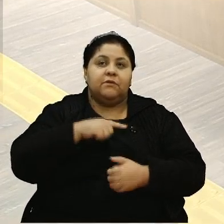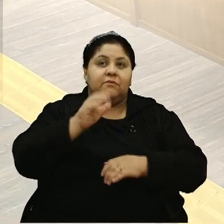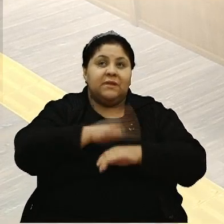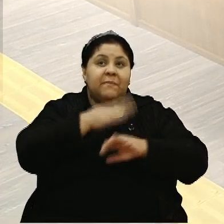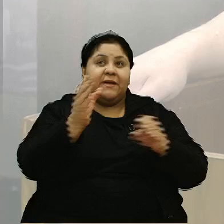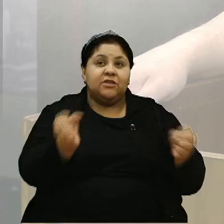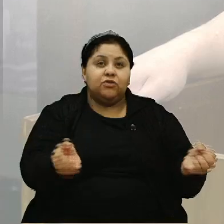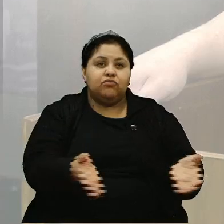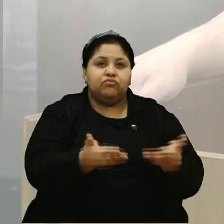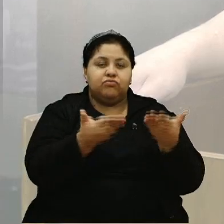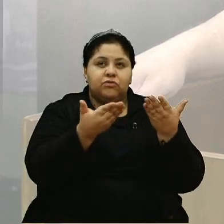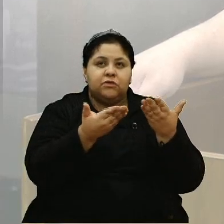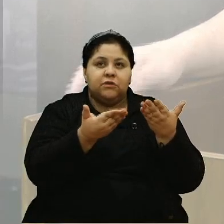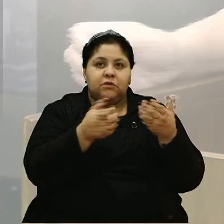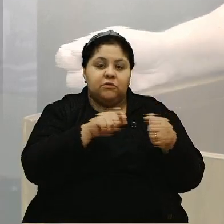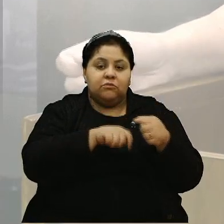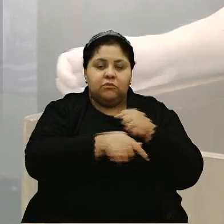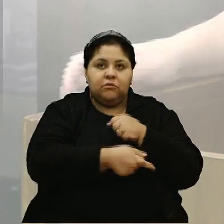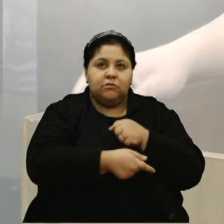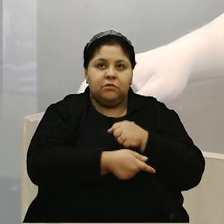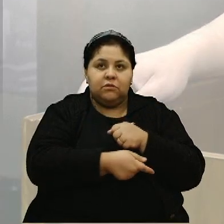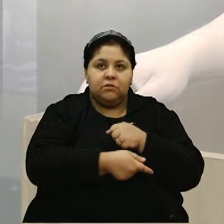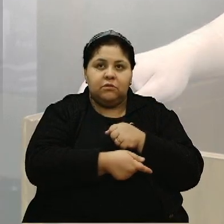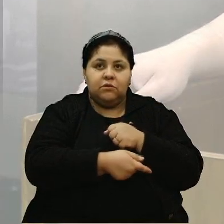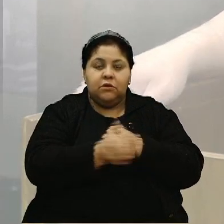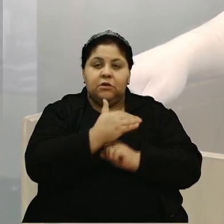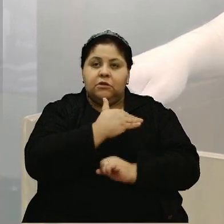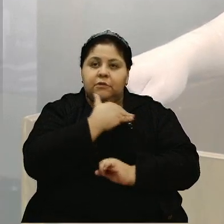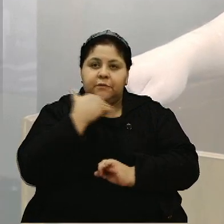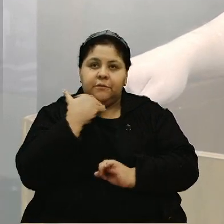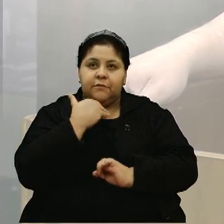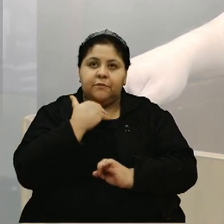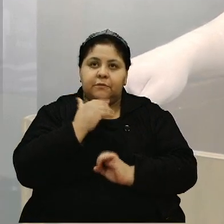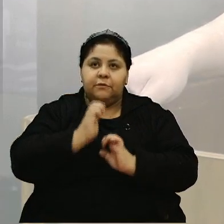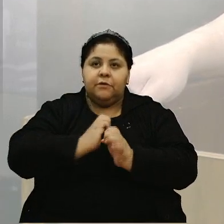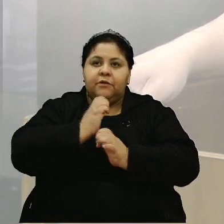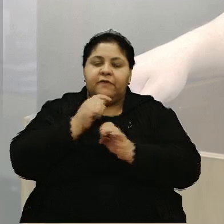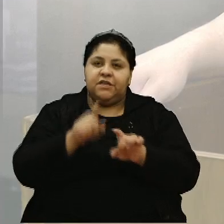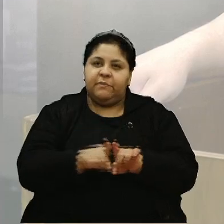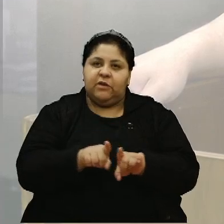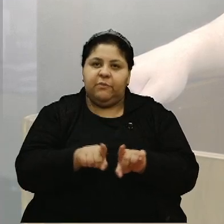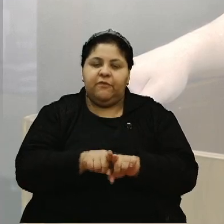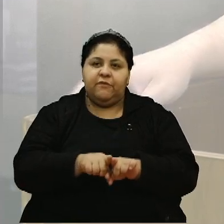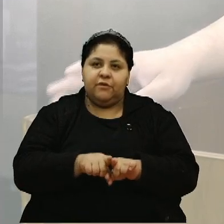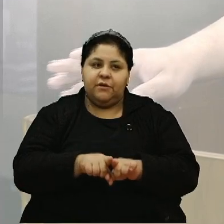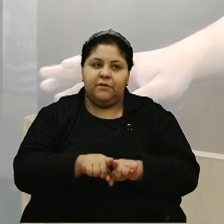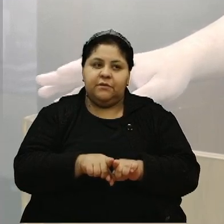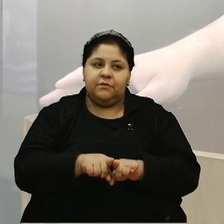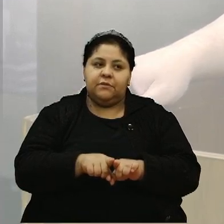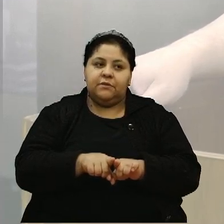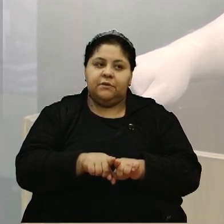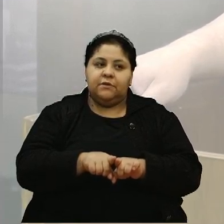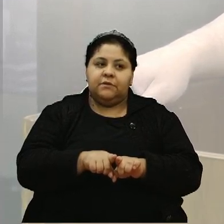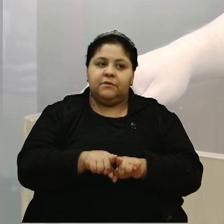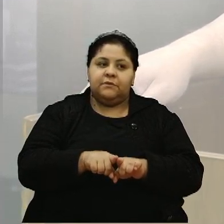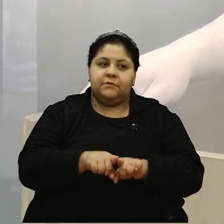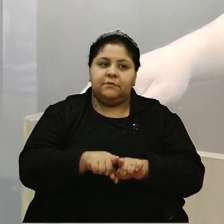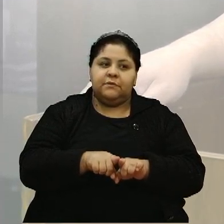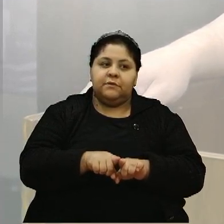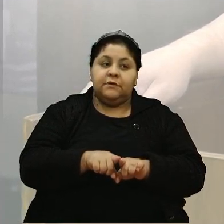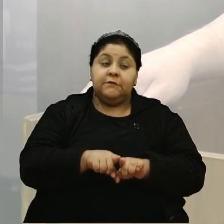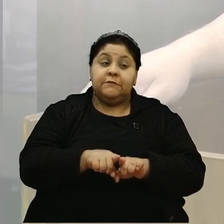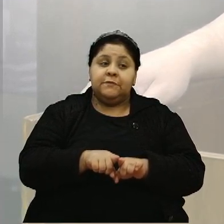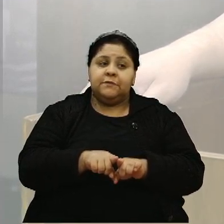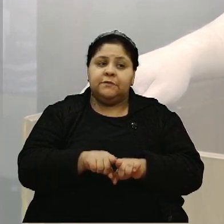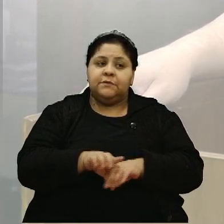incentivo, né, para novos investimentos, porque tu está sufocando o empreendedorismo, o emprego e a roda não gira. Então fique esse alerta,